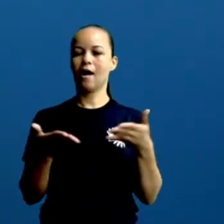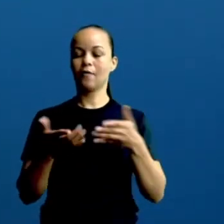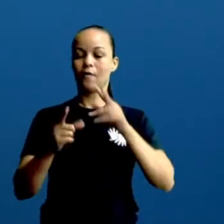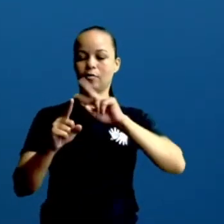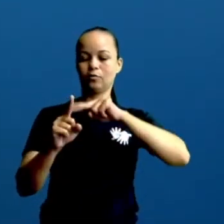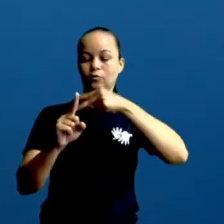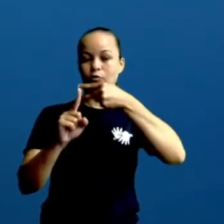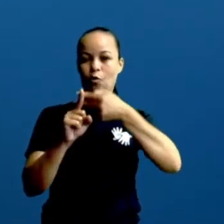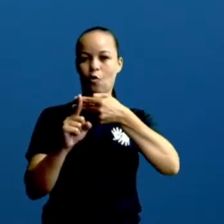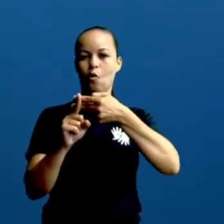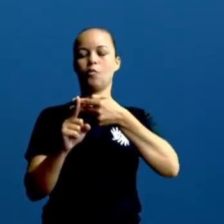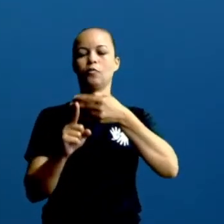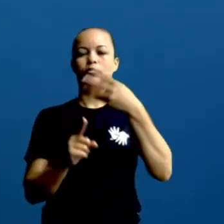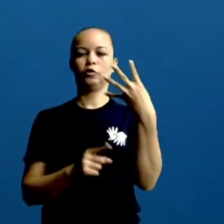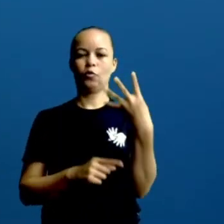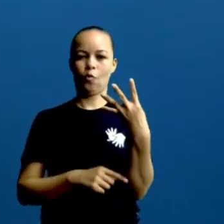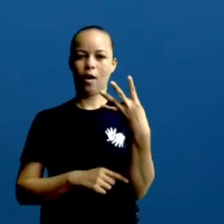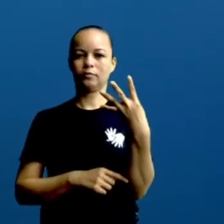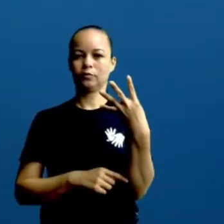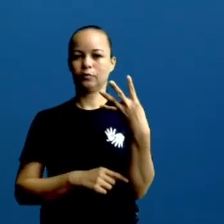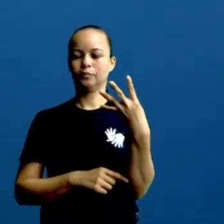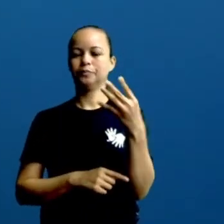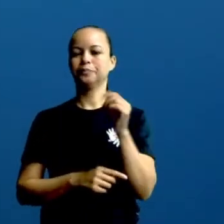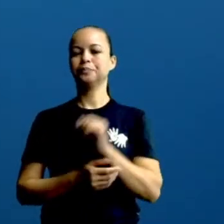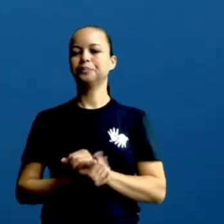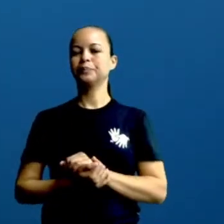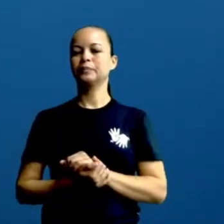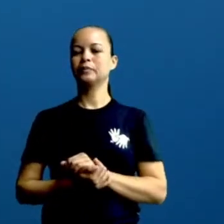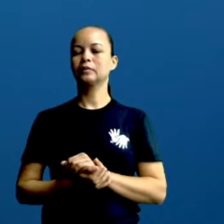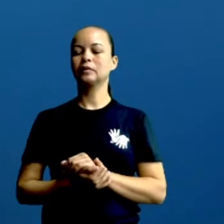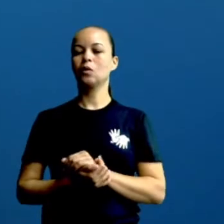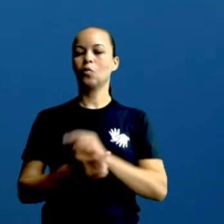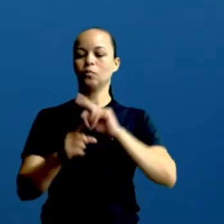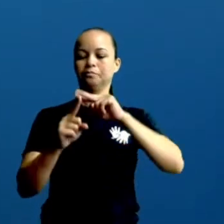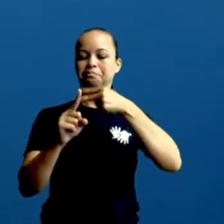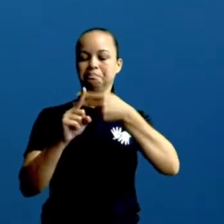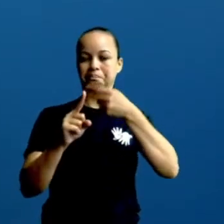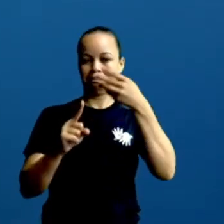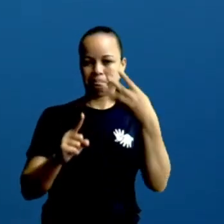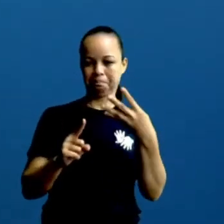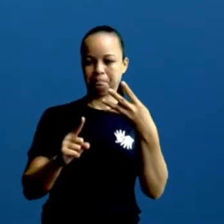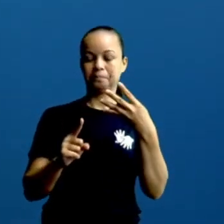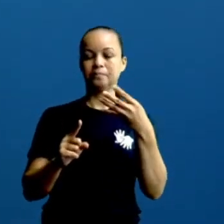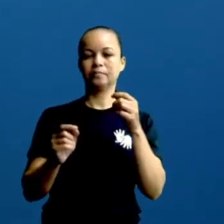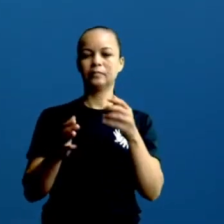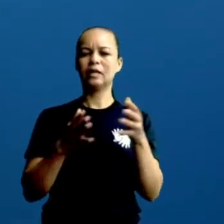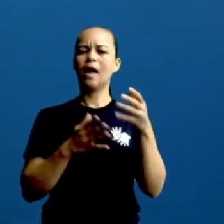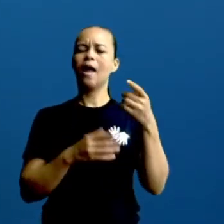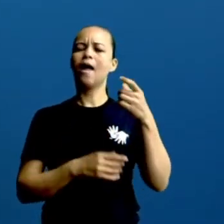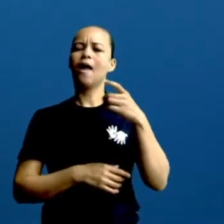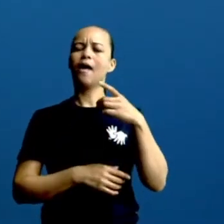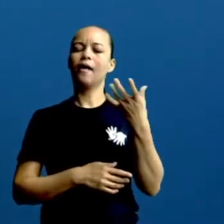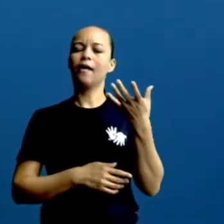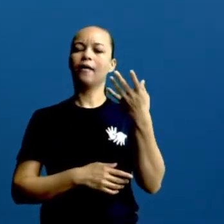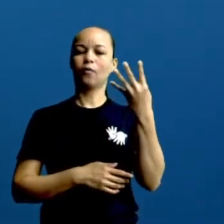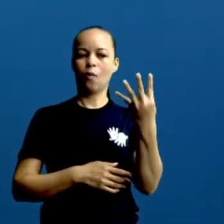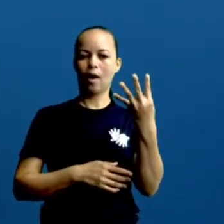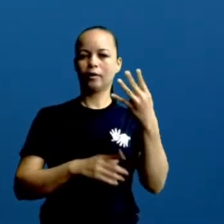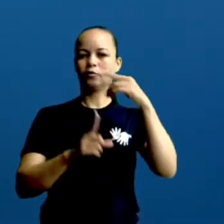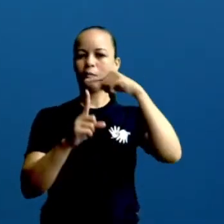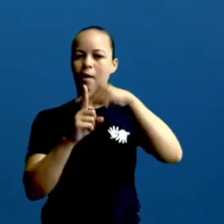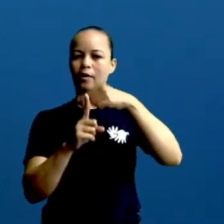o dobro de 4 o dobro de 4 é quatro